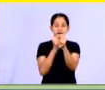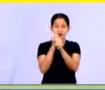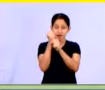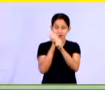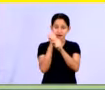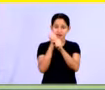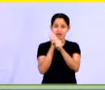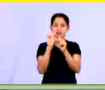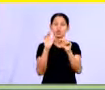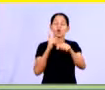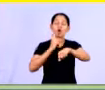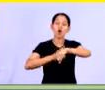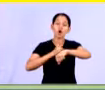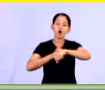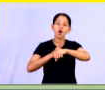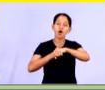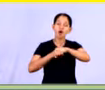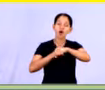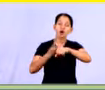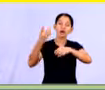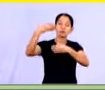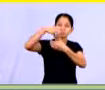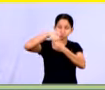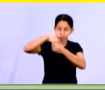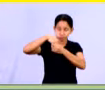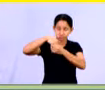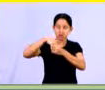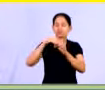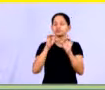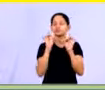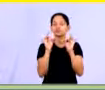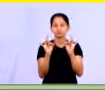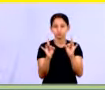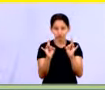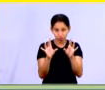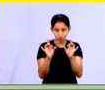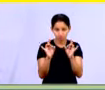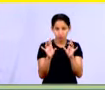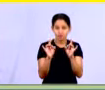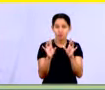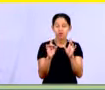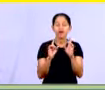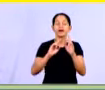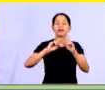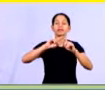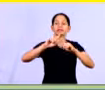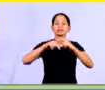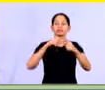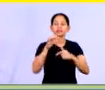negativo, imediatamente inferior ao saldo positivo, ou seja, o último ano de saldo negativo.